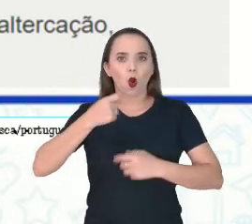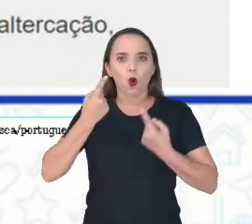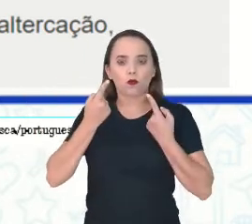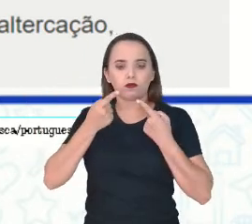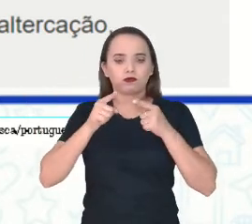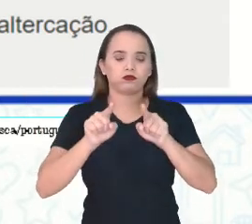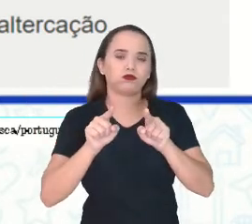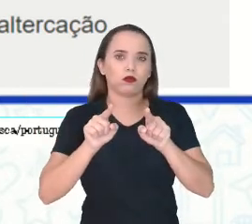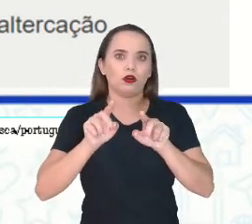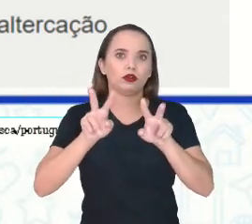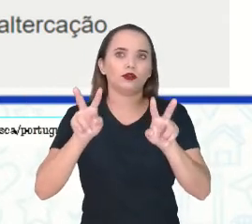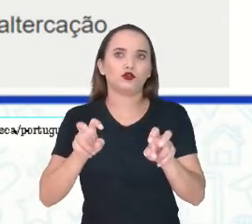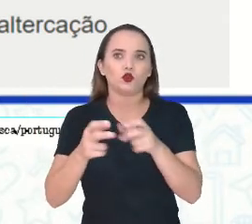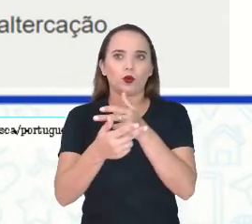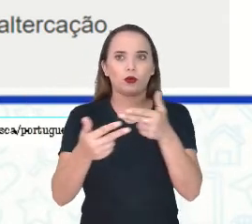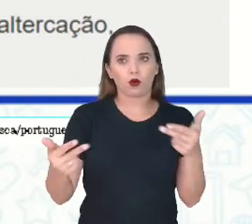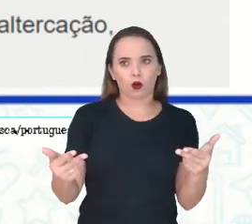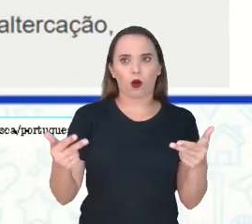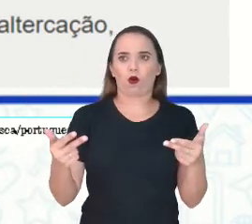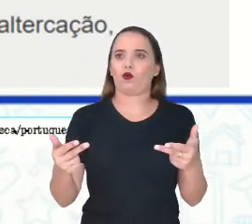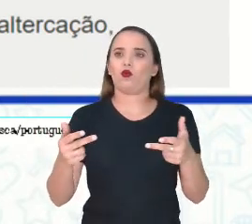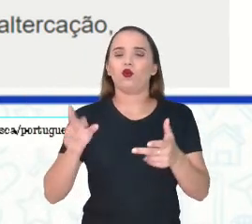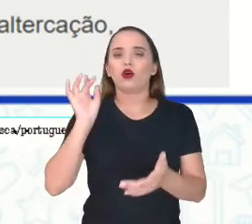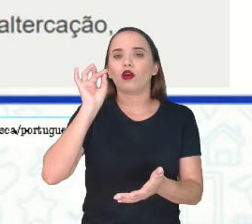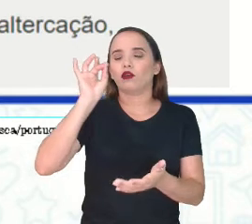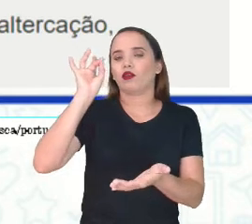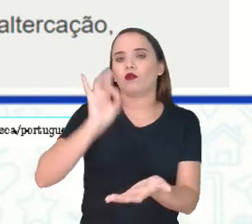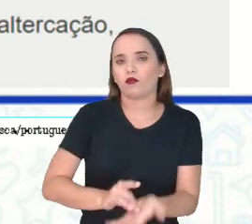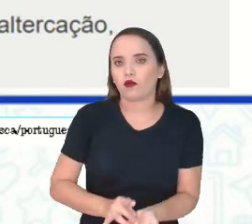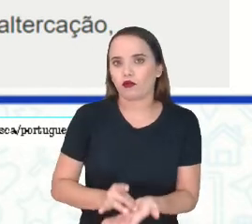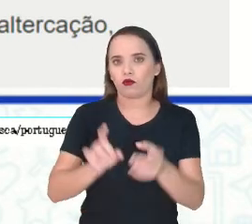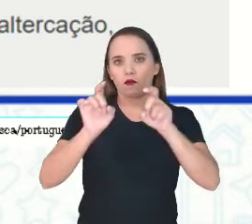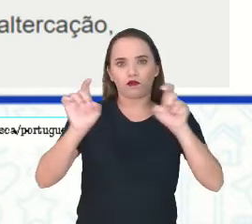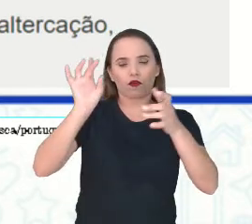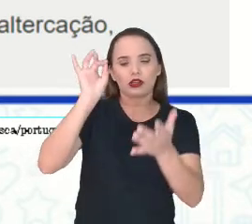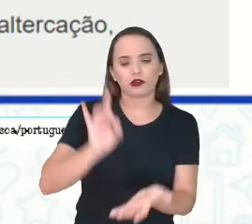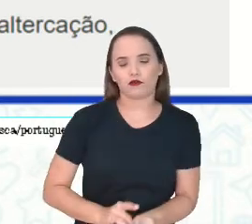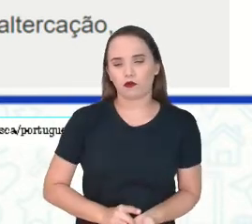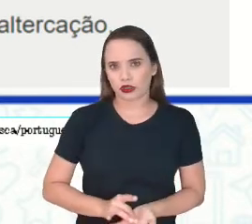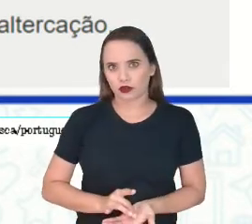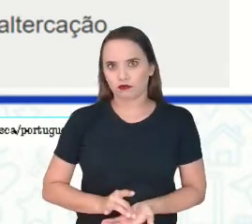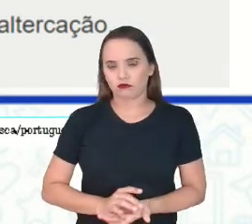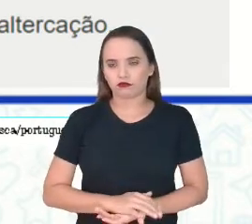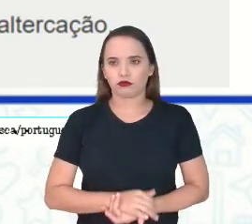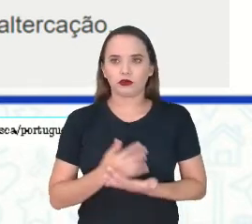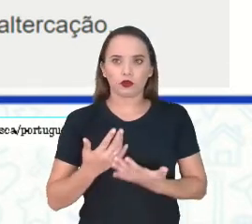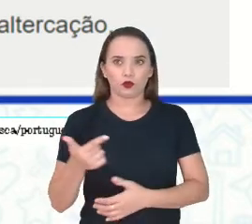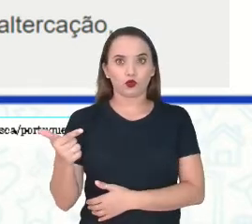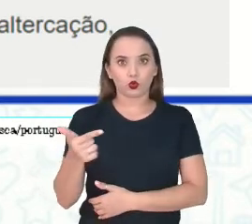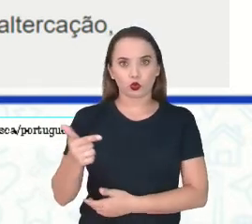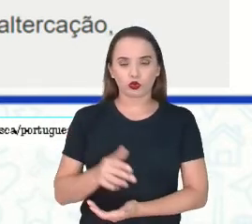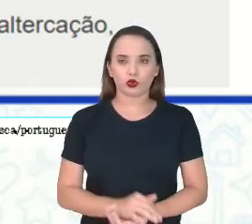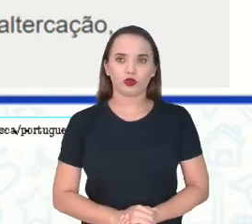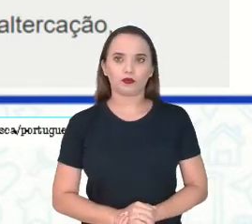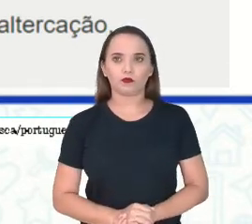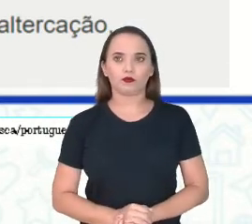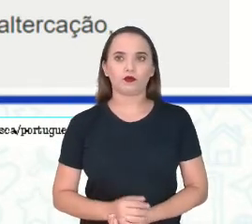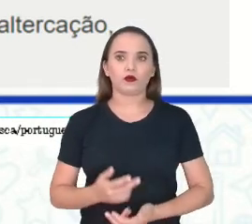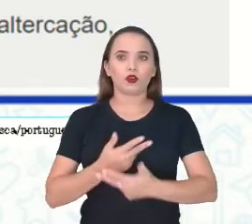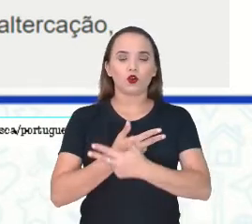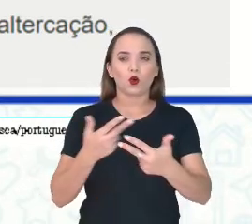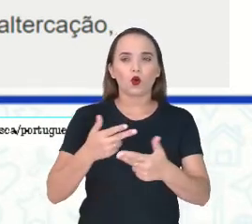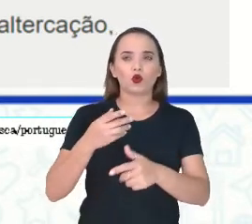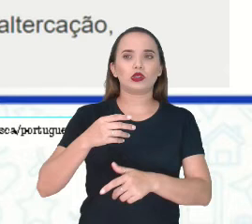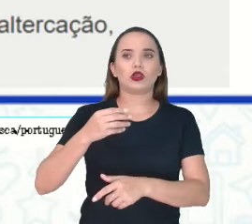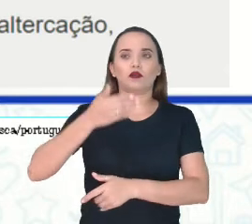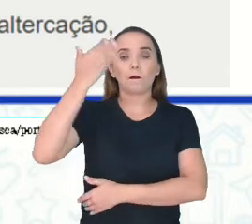a procedência ou veracidade de uma afirmação. 2. Aquilo que atesta a